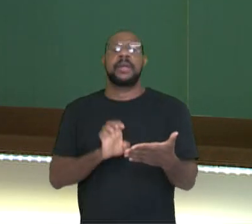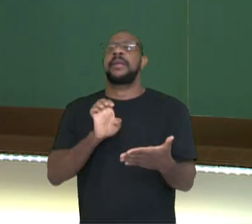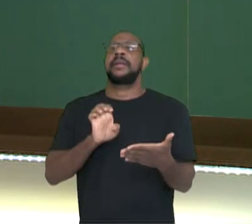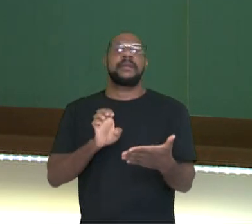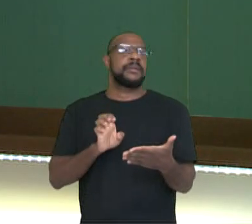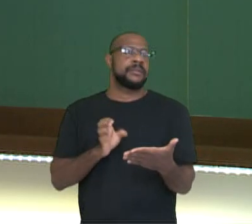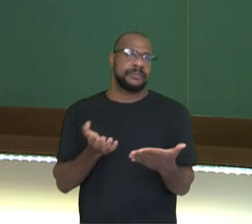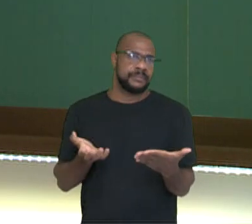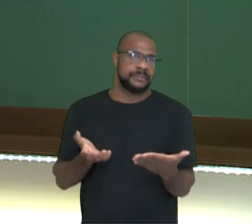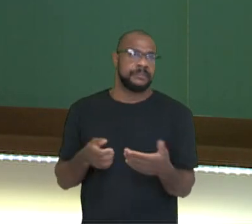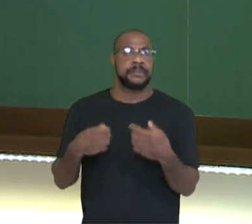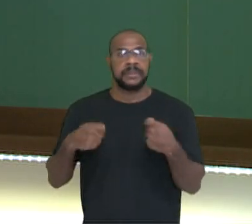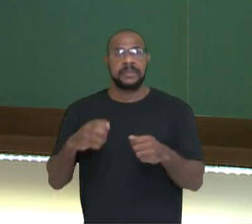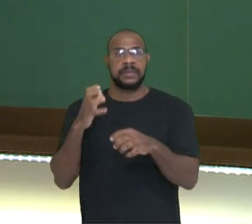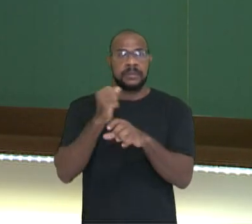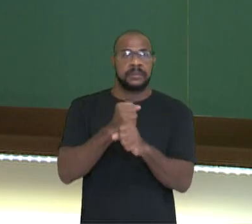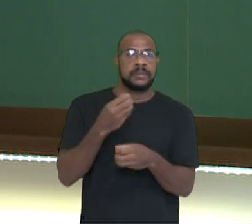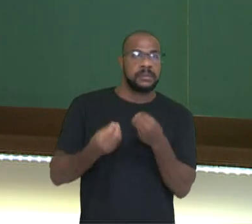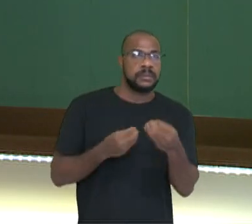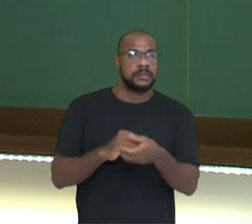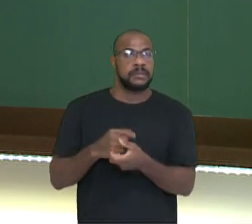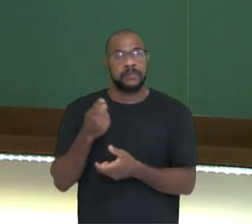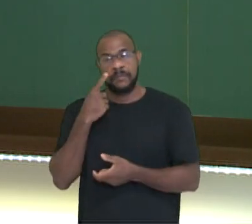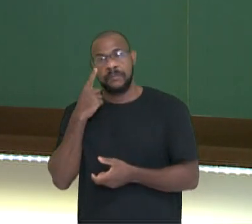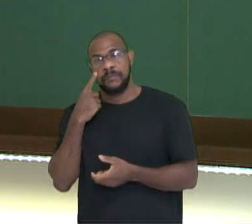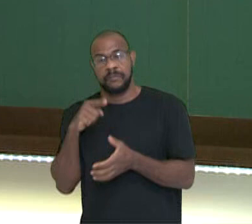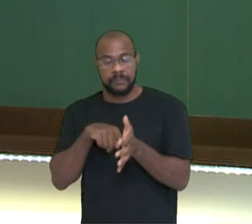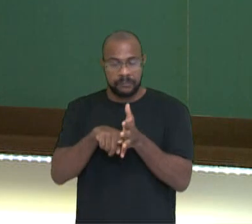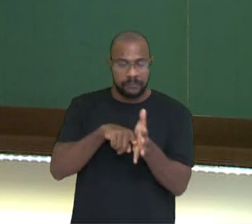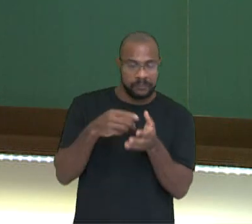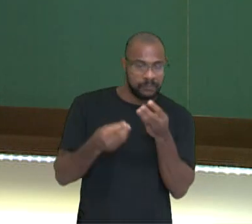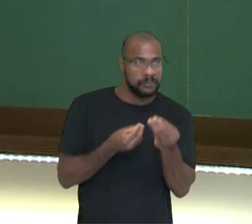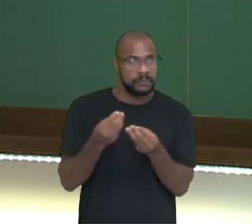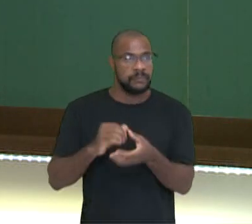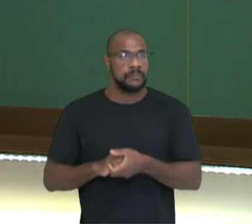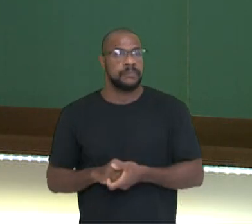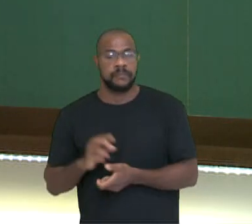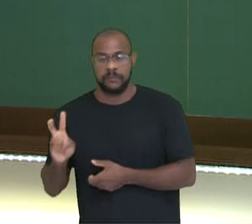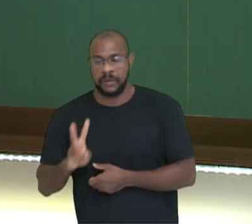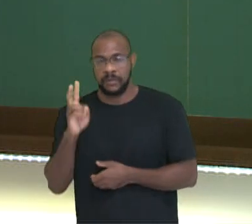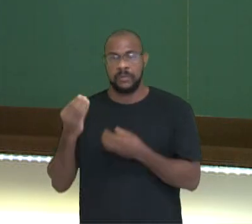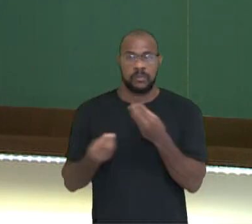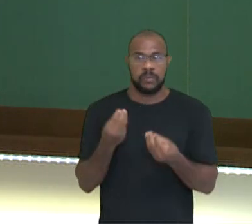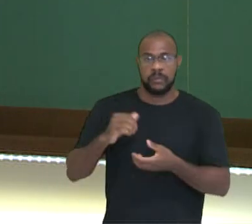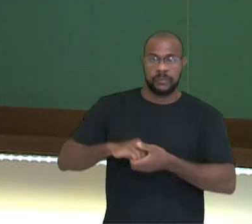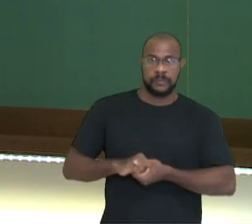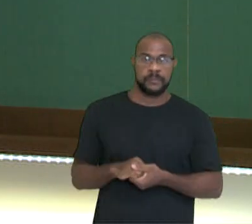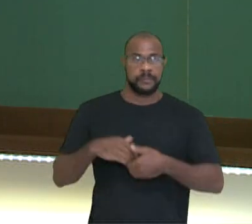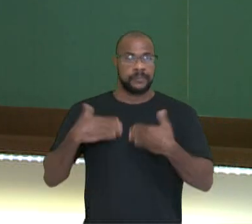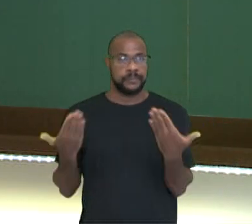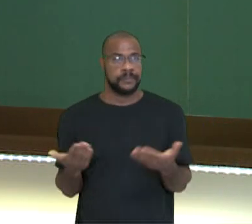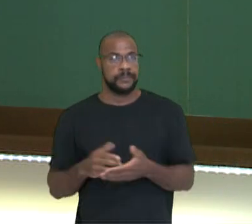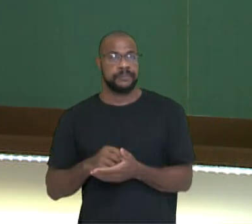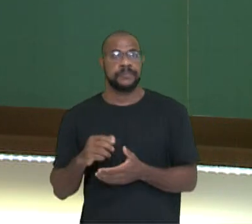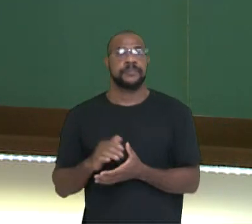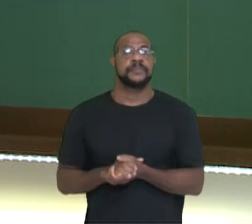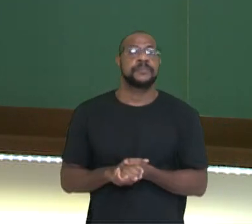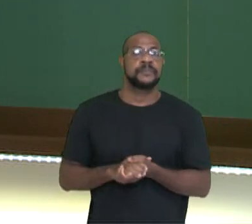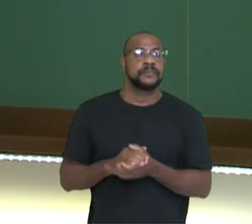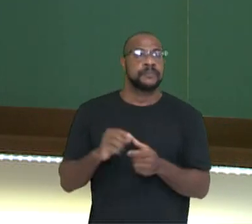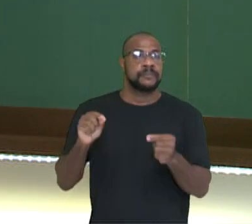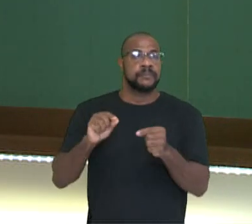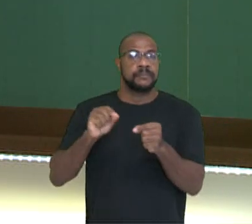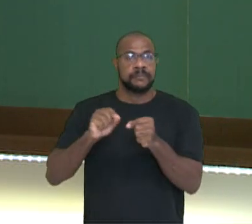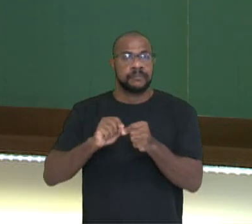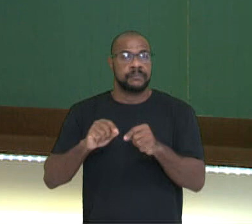E. Então, o que a gente faz? Nós verificamos se os arcos de 235 graus, que é aquela primeira determinação, que foi o meu